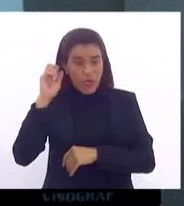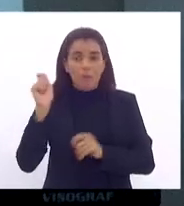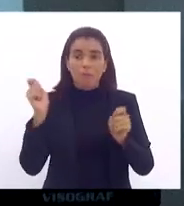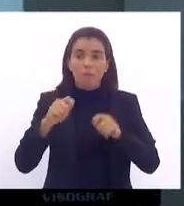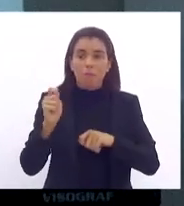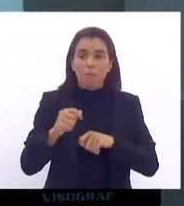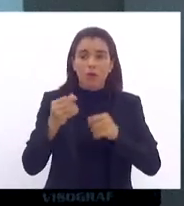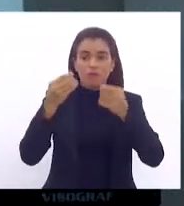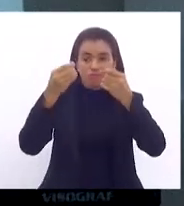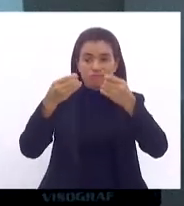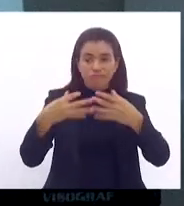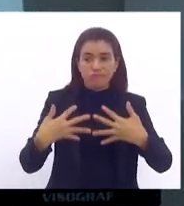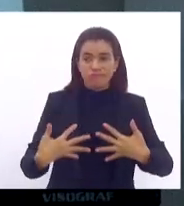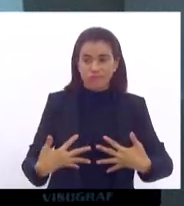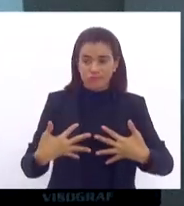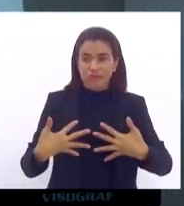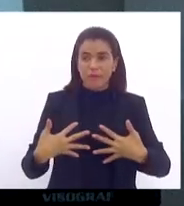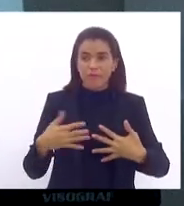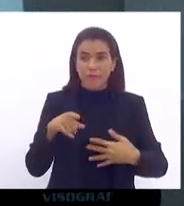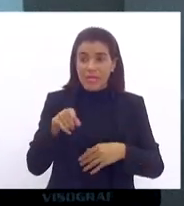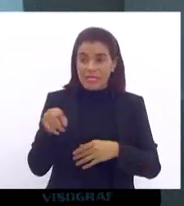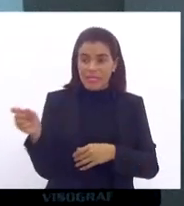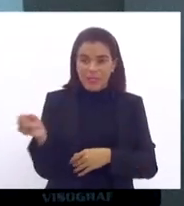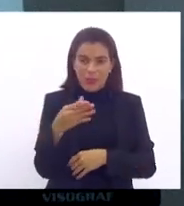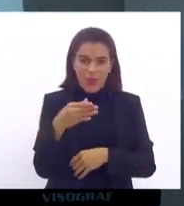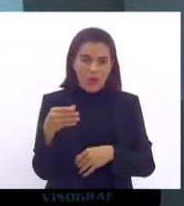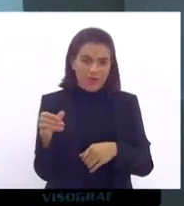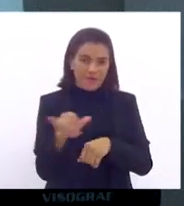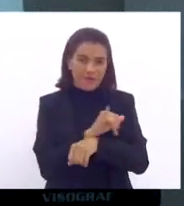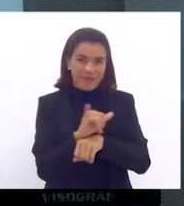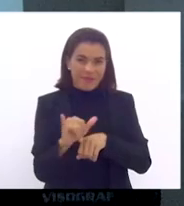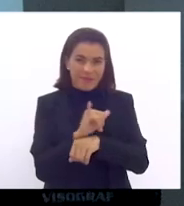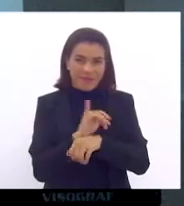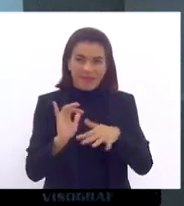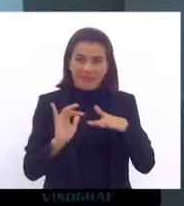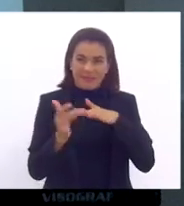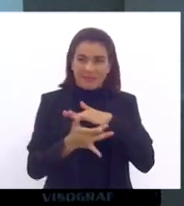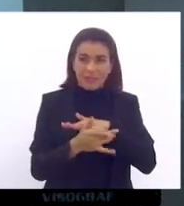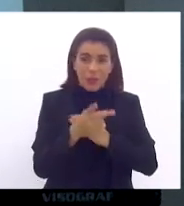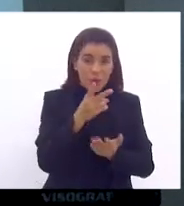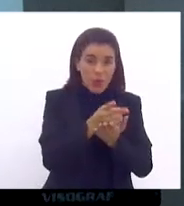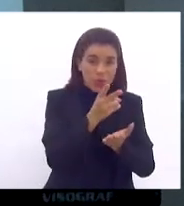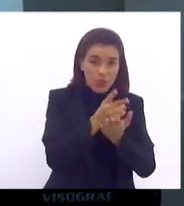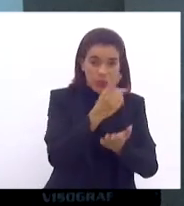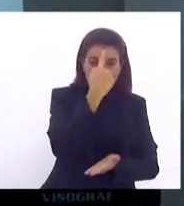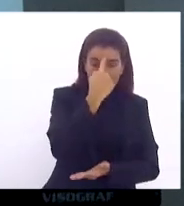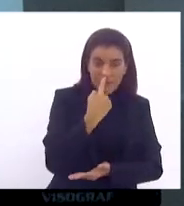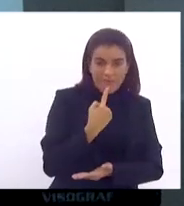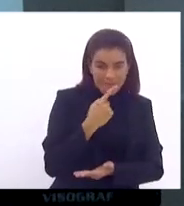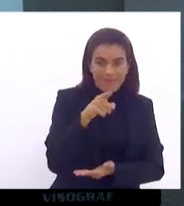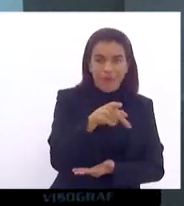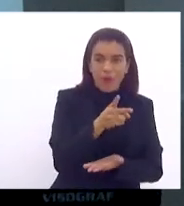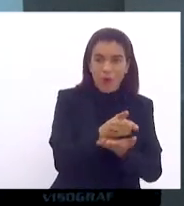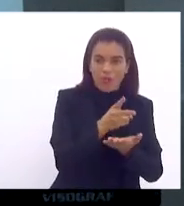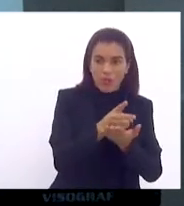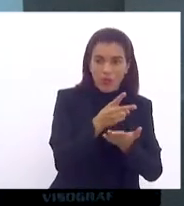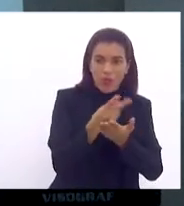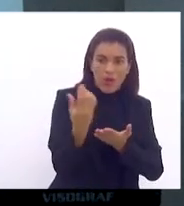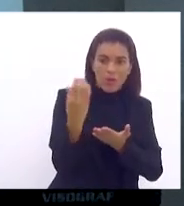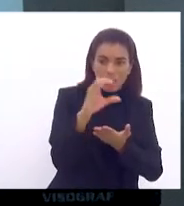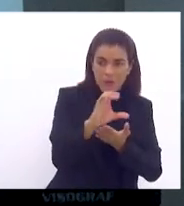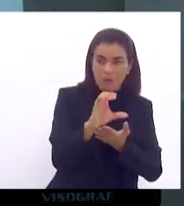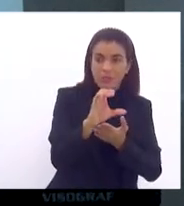contextos né Essa é uma ferramenta mais recente em que fica a postagem do parlamentar ou de qualquer cidadão ou de quem quer que